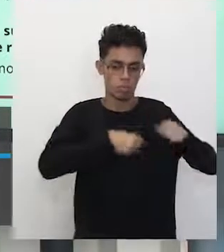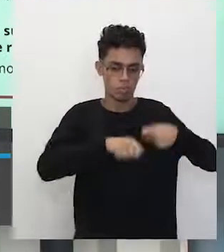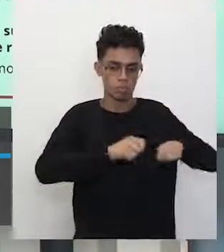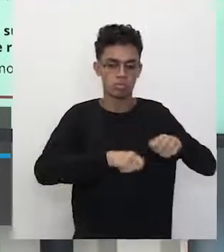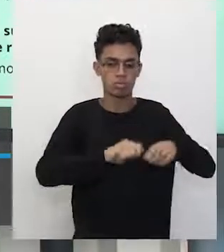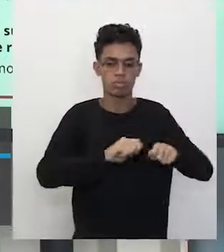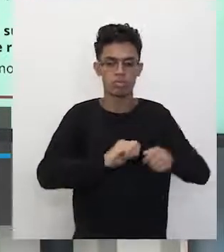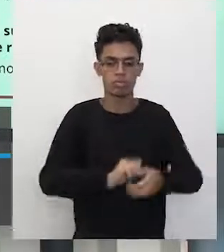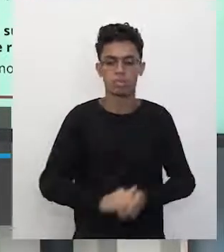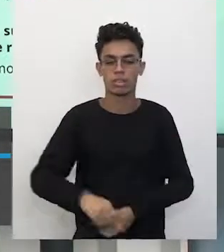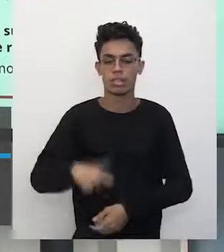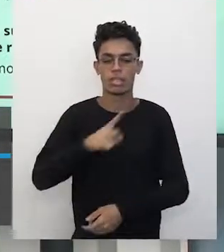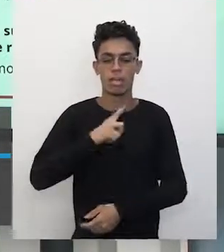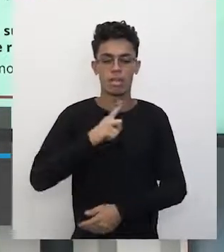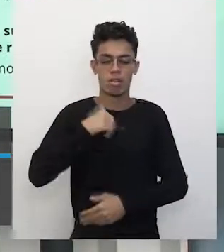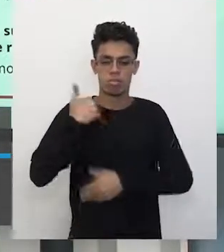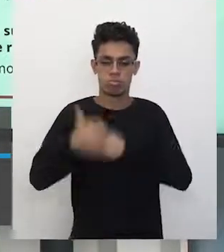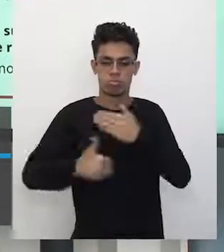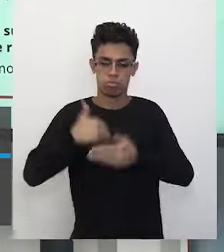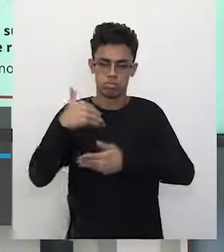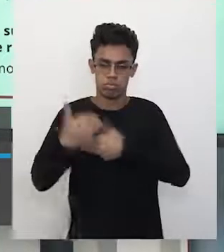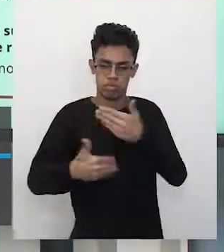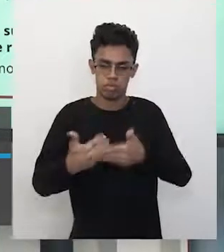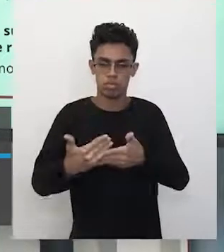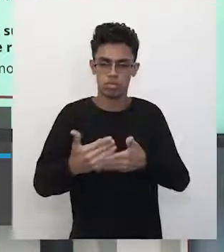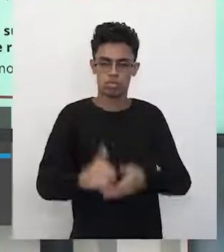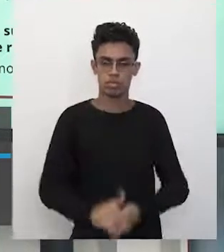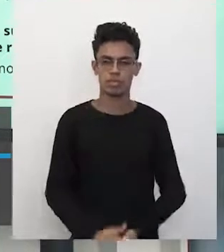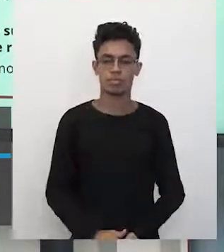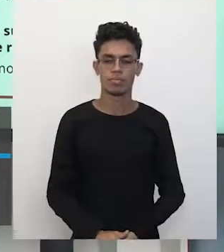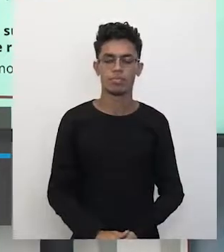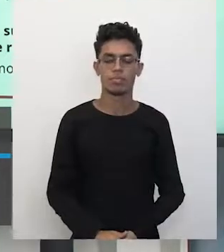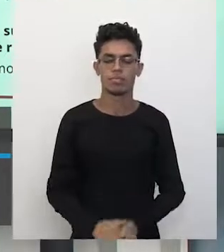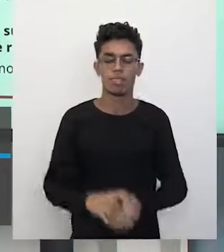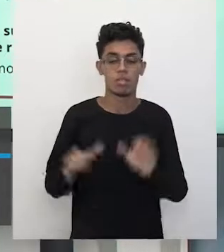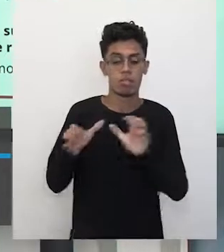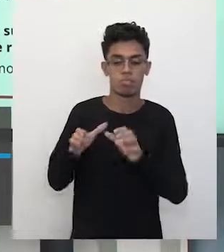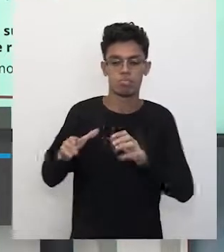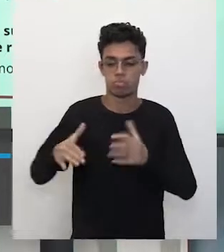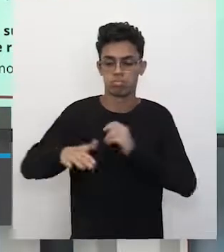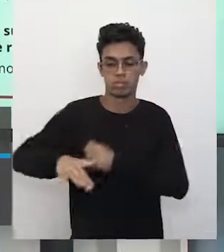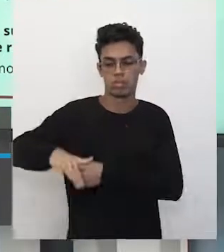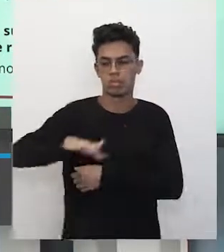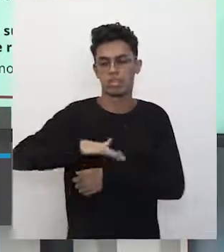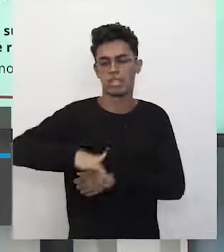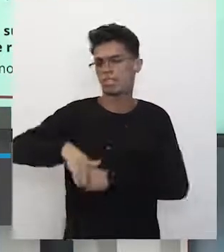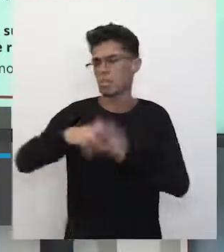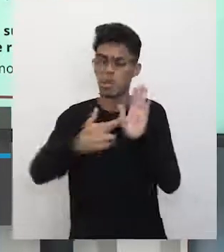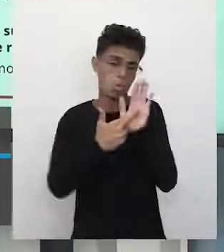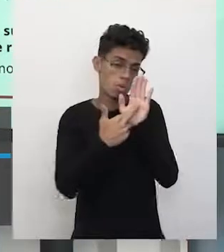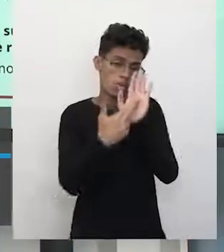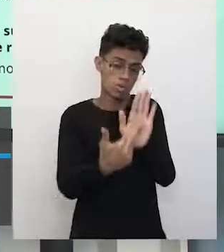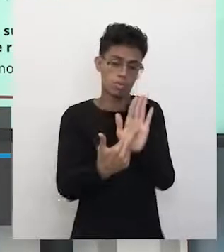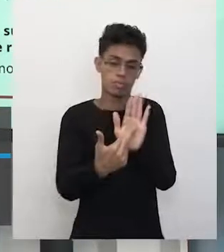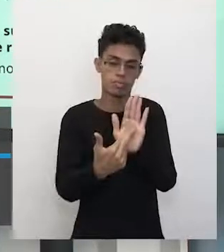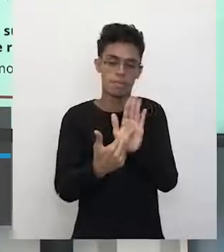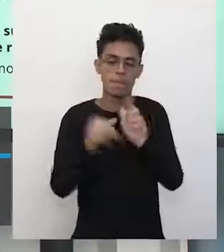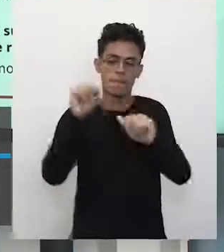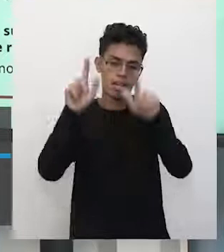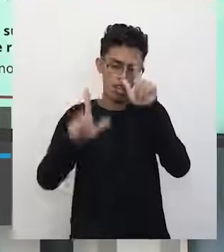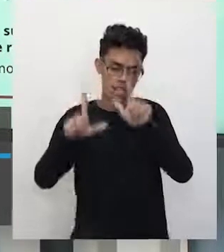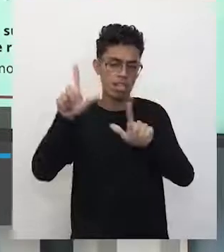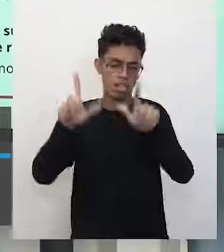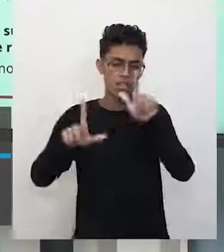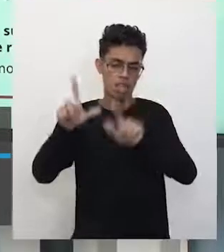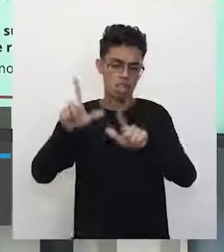econômica, como existe um processo de invisibilização desses grupos, como eles não estão representados na